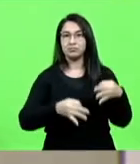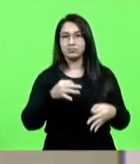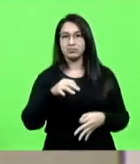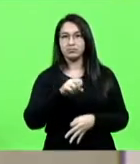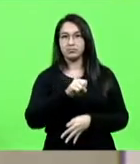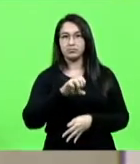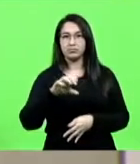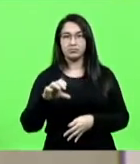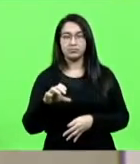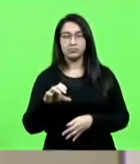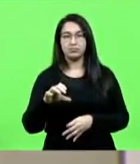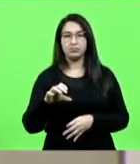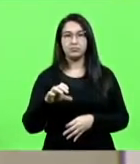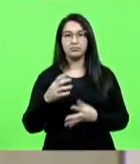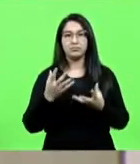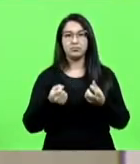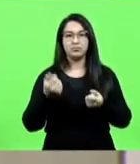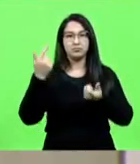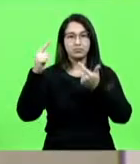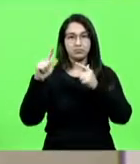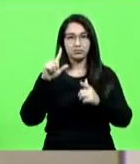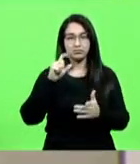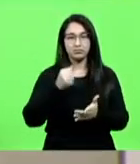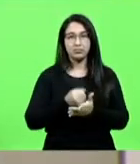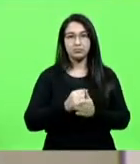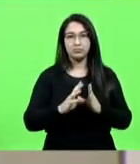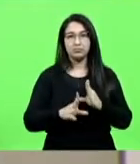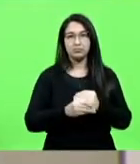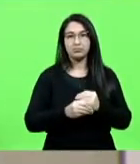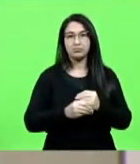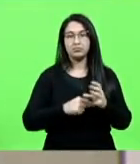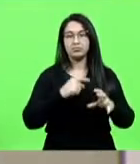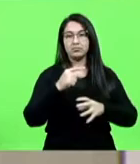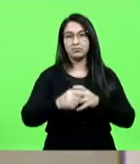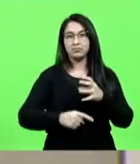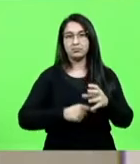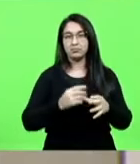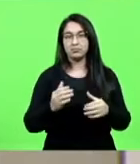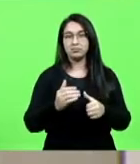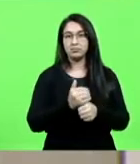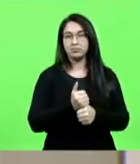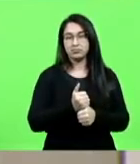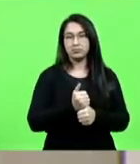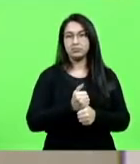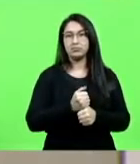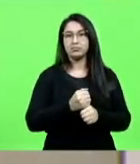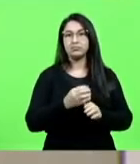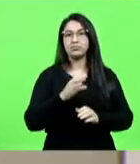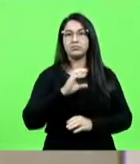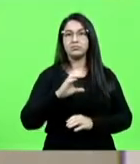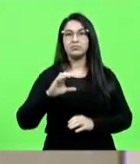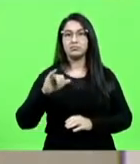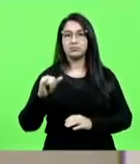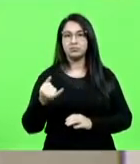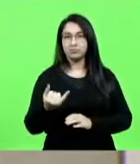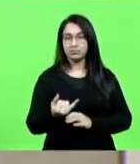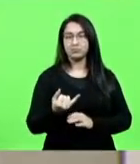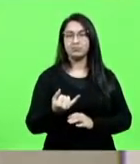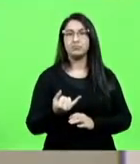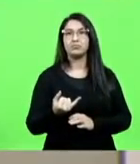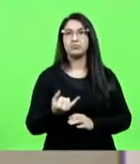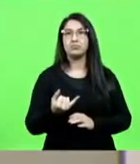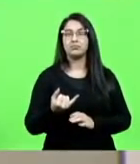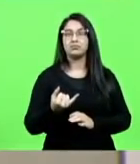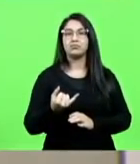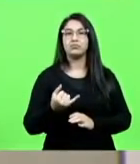Catarina e adota outras providências com emenda substitutiva global e pareceres favoráveis das comissões de Constituição e Justiça,